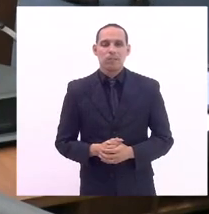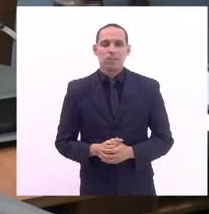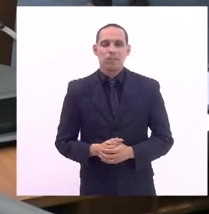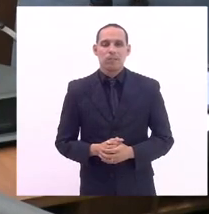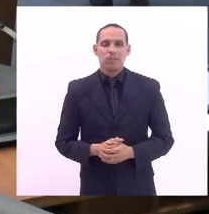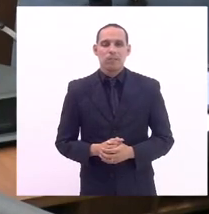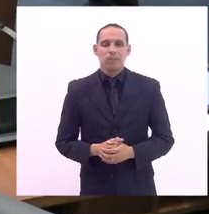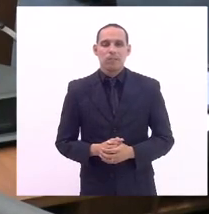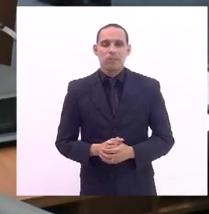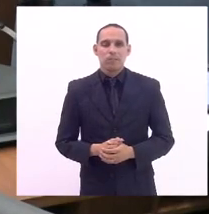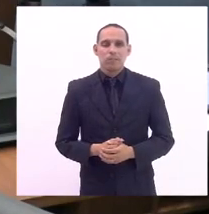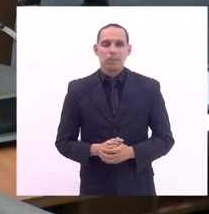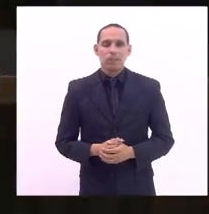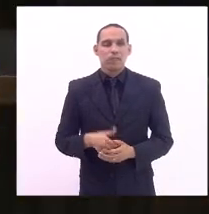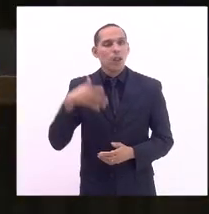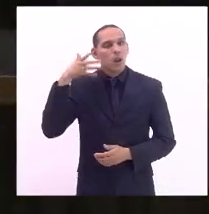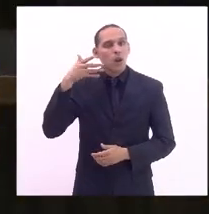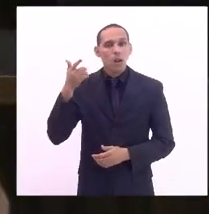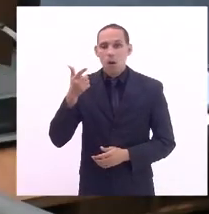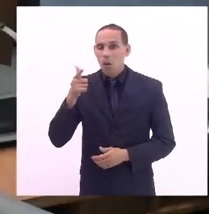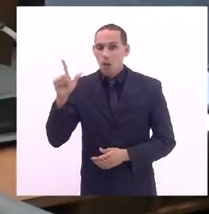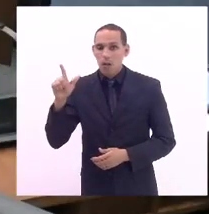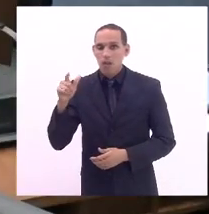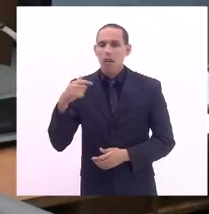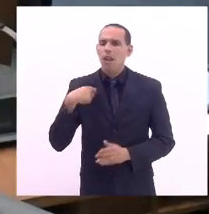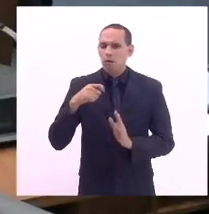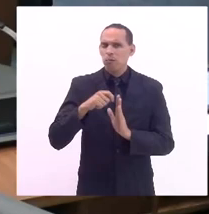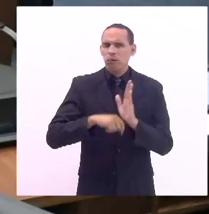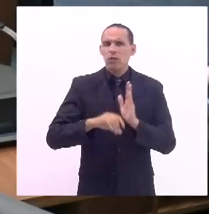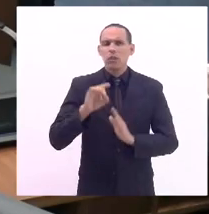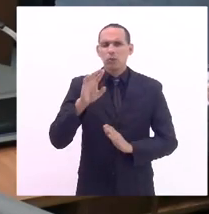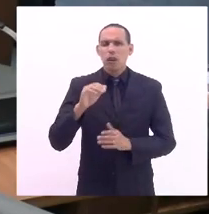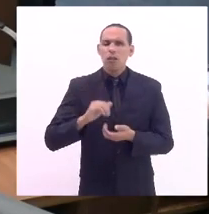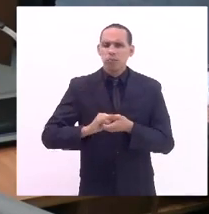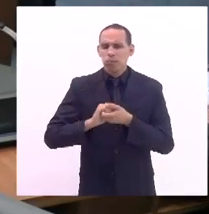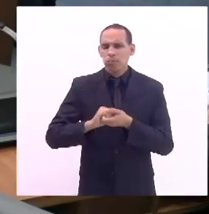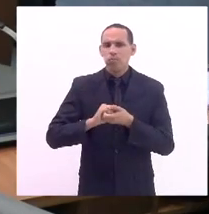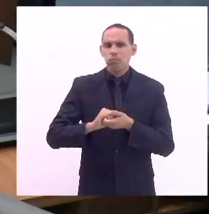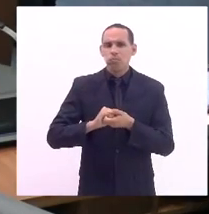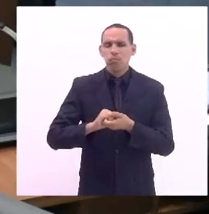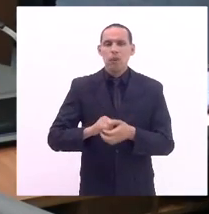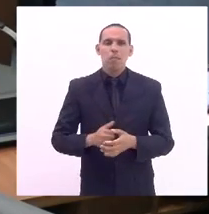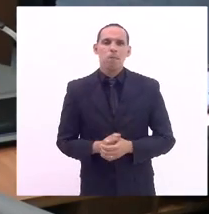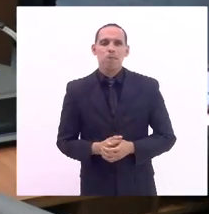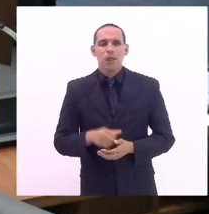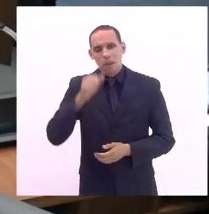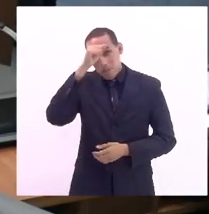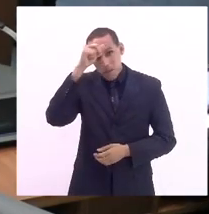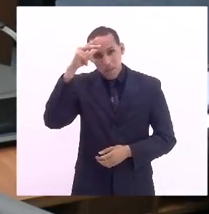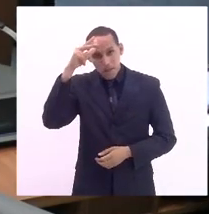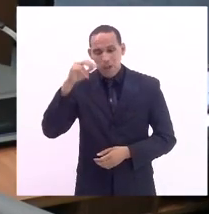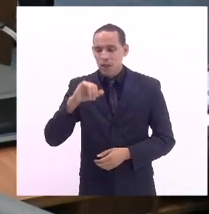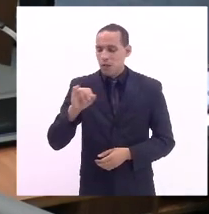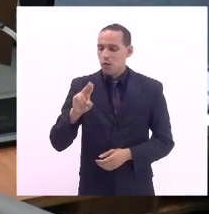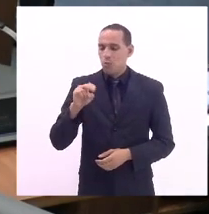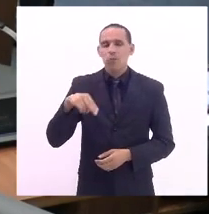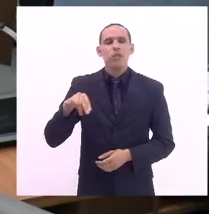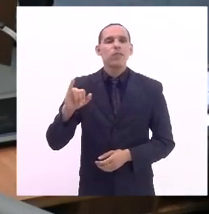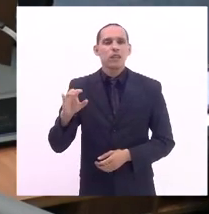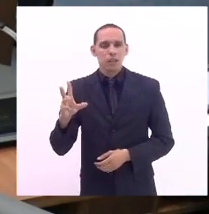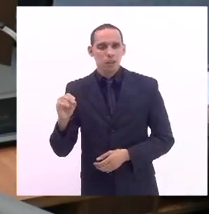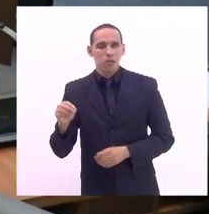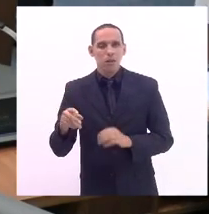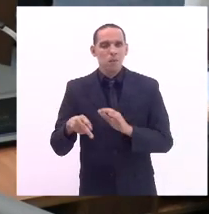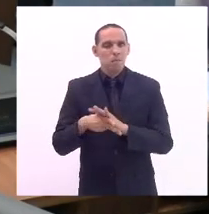Presidente, presidente. Próximo orador. Eu estou inscrito, só para fazer aqui uma saudação ao prefeito Juninho, de Partido Alferes, que está